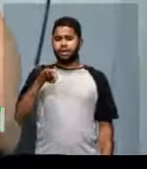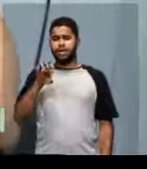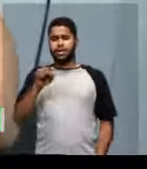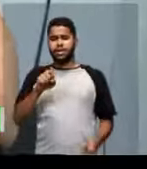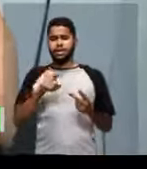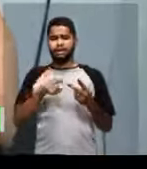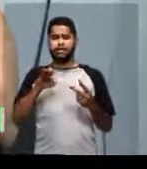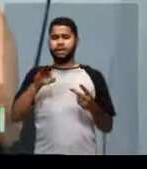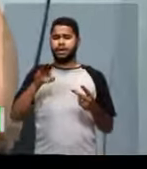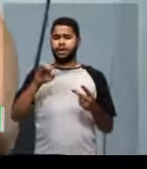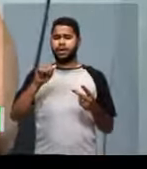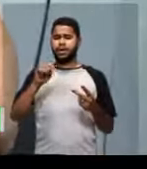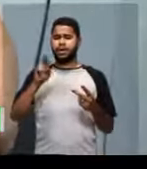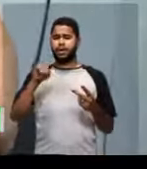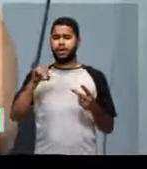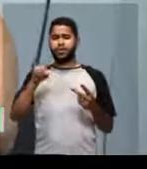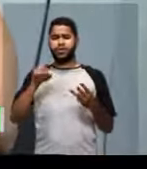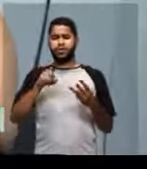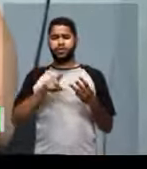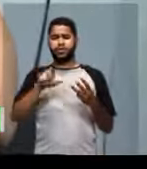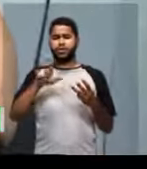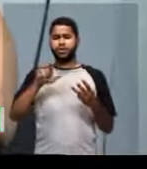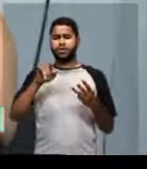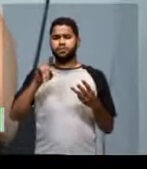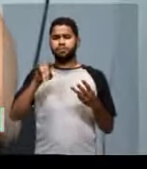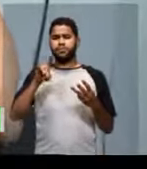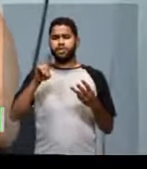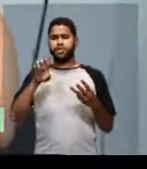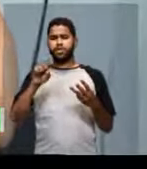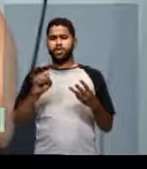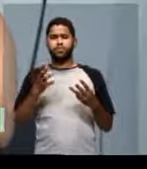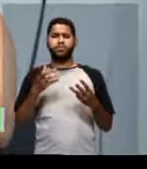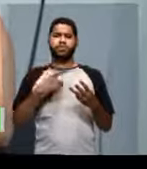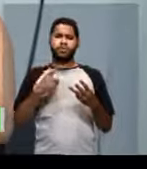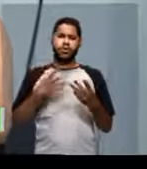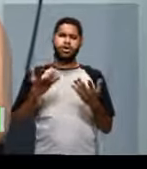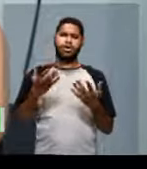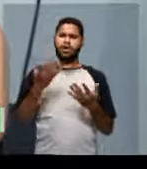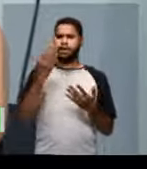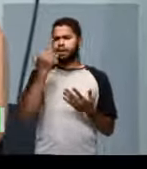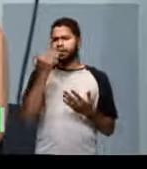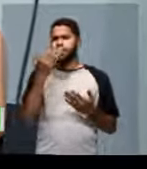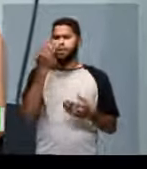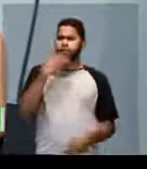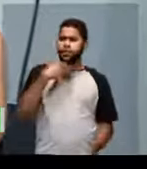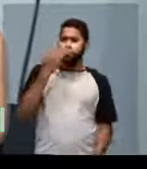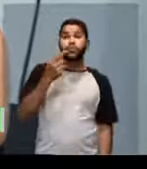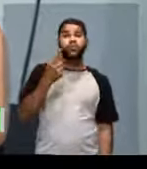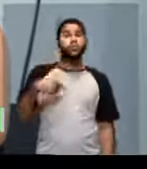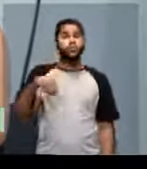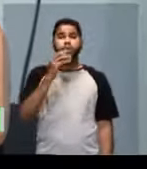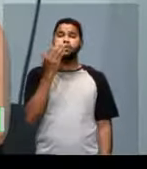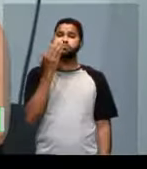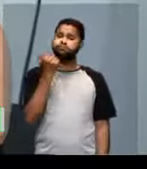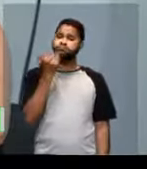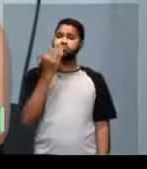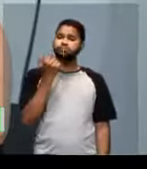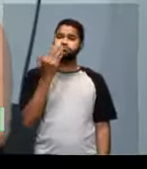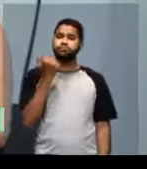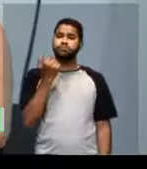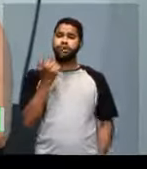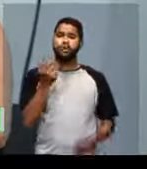carboidratos, os lipídios estão aí nos alimentos, né? Estão aí, né, nas frutas, né? E nós comemos esses alimentos,